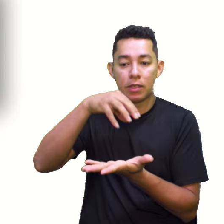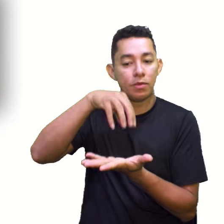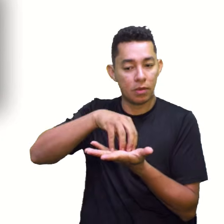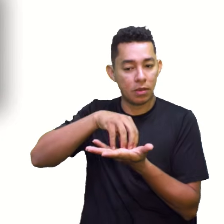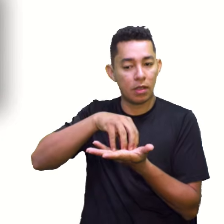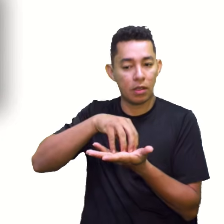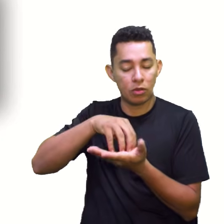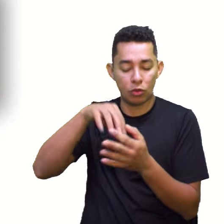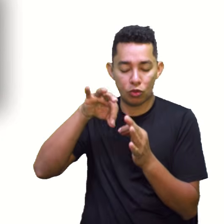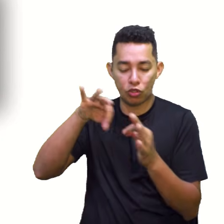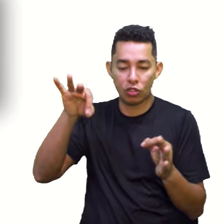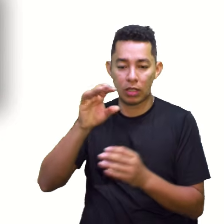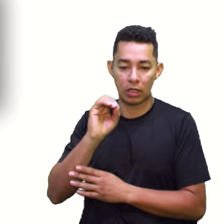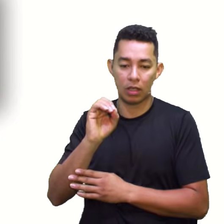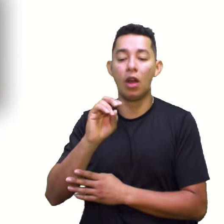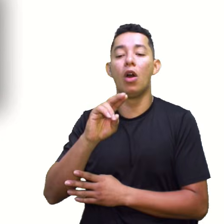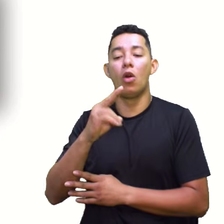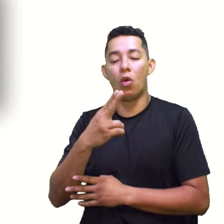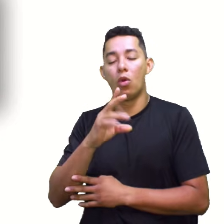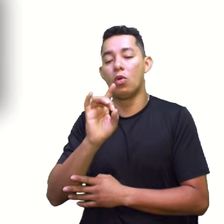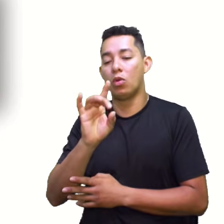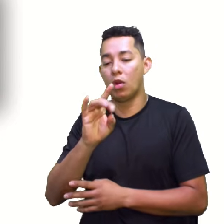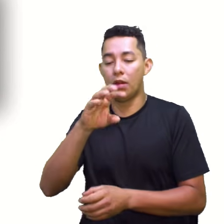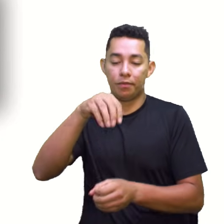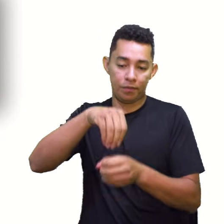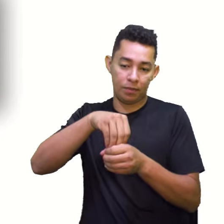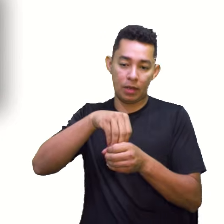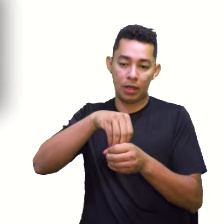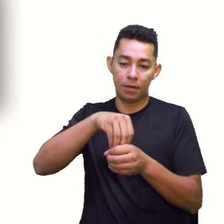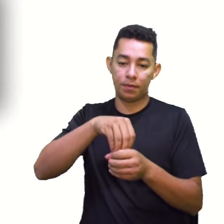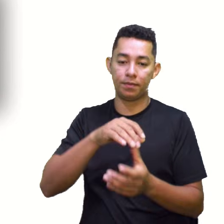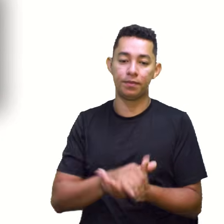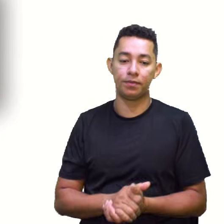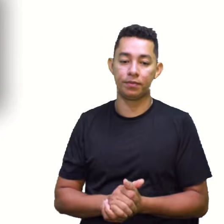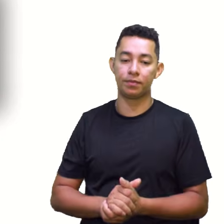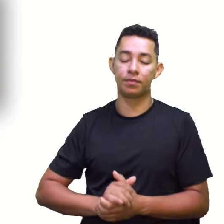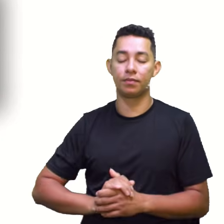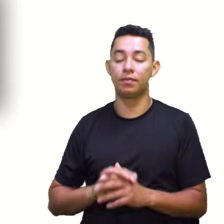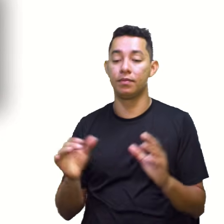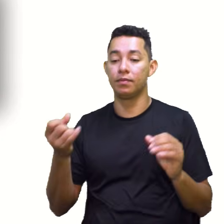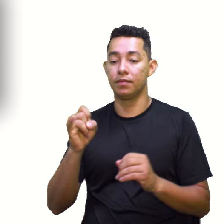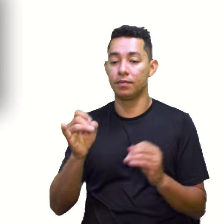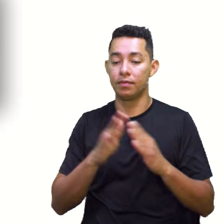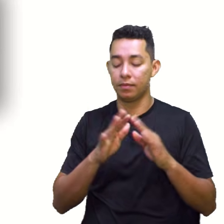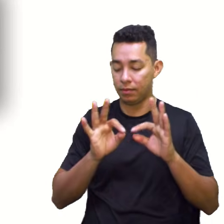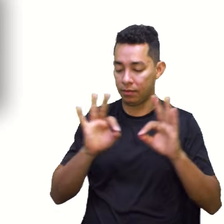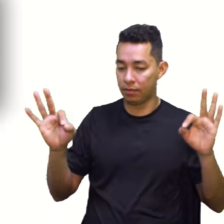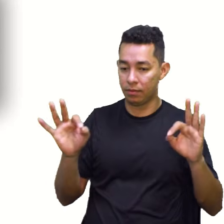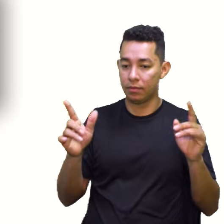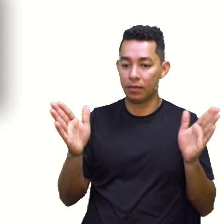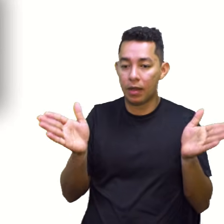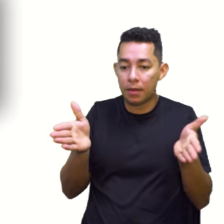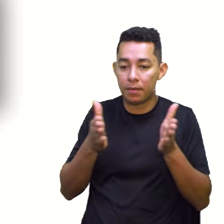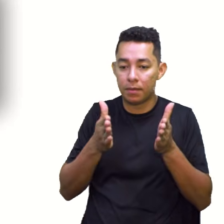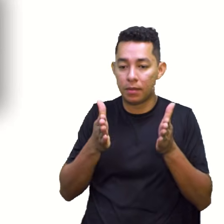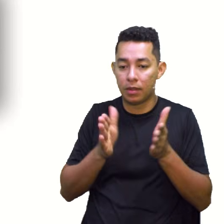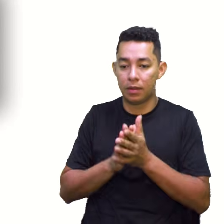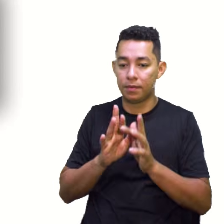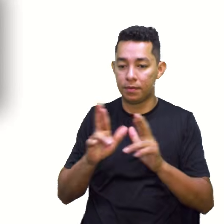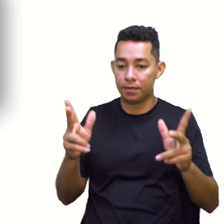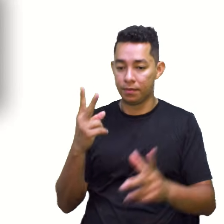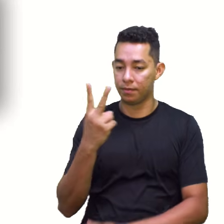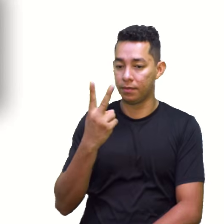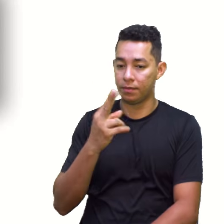ser simplesmente interna, quando a distância for menor do que a diferença dos dois raios. E uma dica